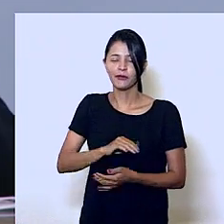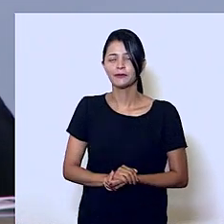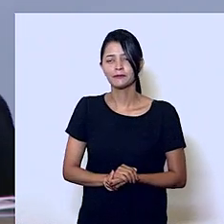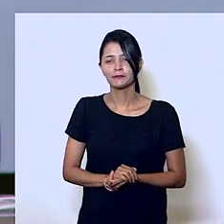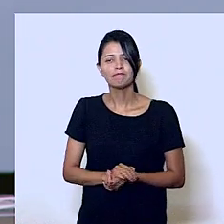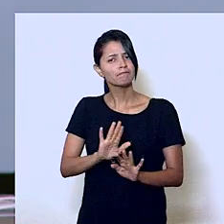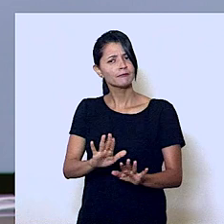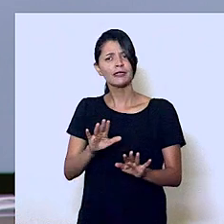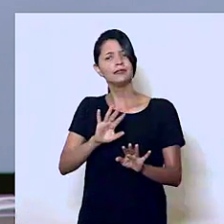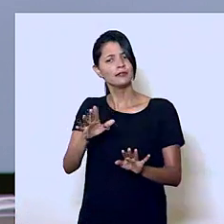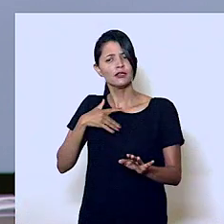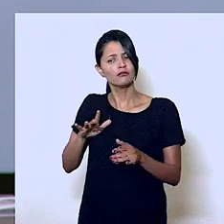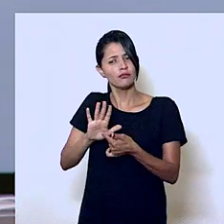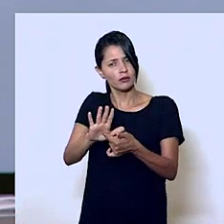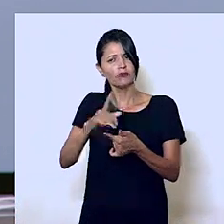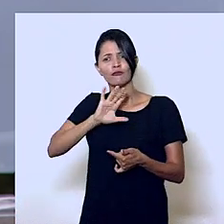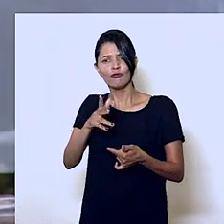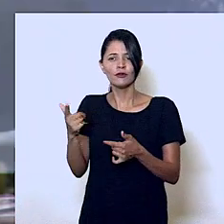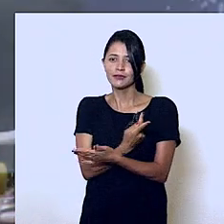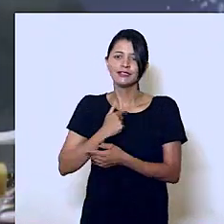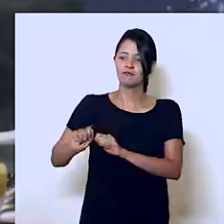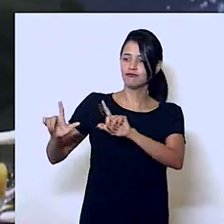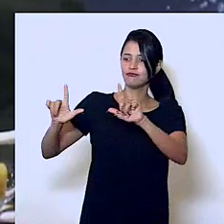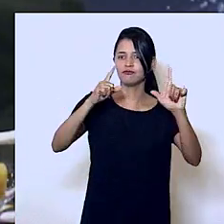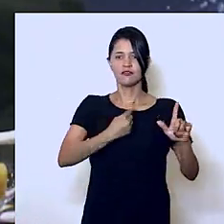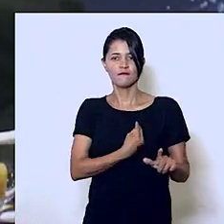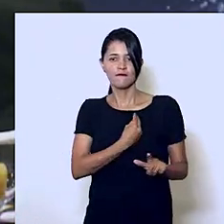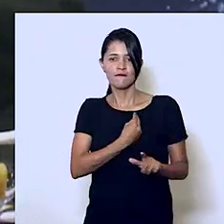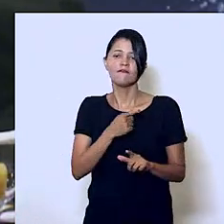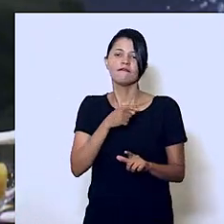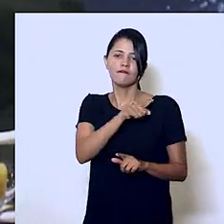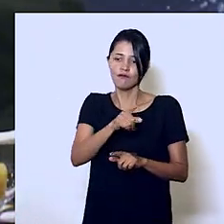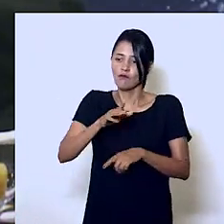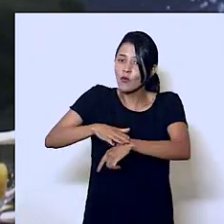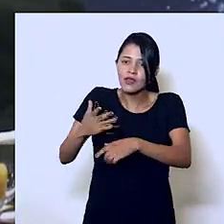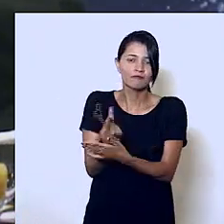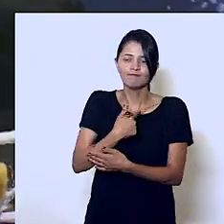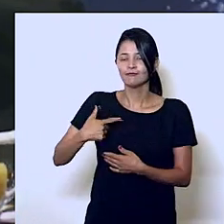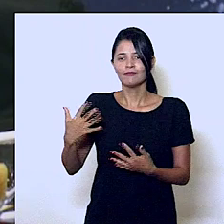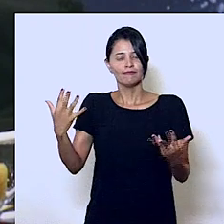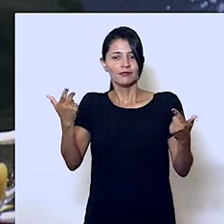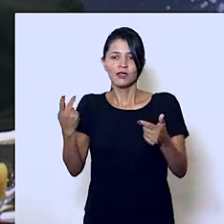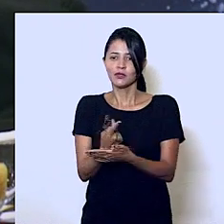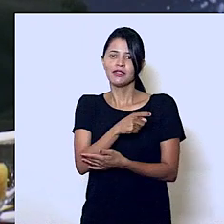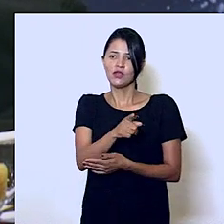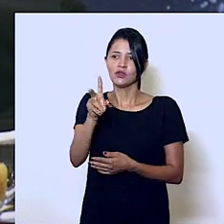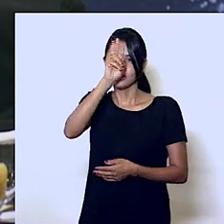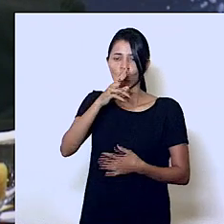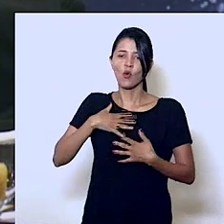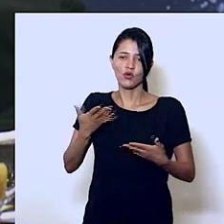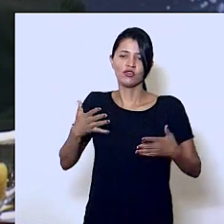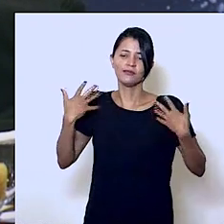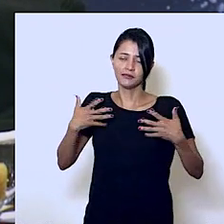isso foi transmitido ao vivo e dá a dimensão da grandeza daquele episódio, né, que nós temos hoje a alegria de relembrar. Creio que